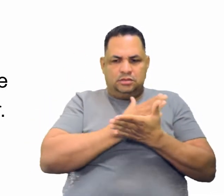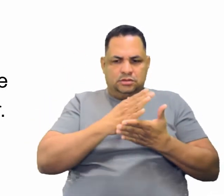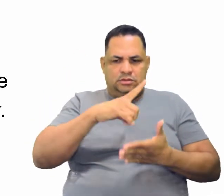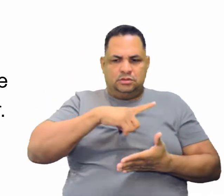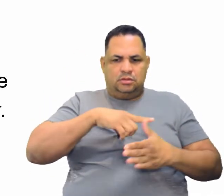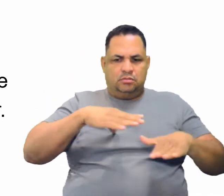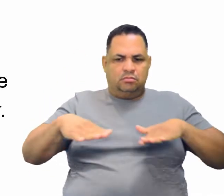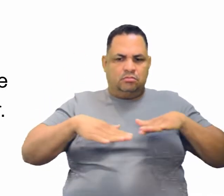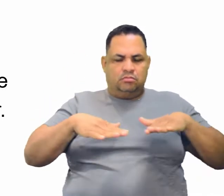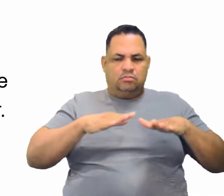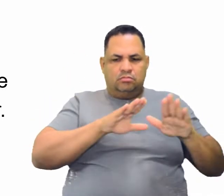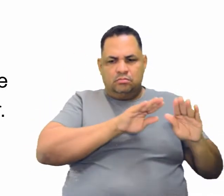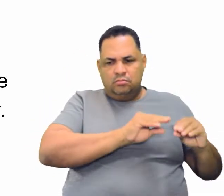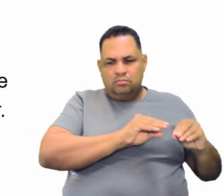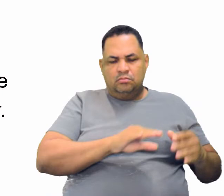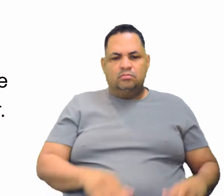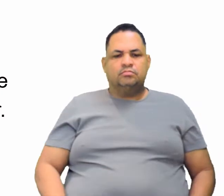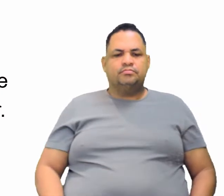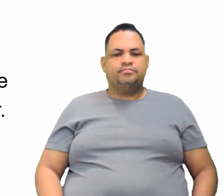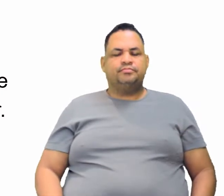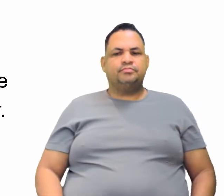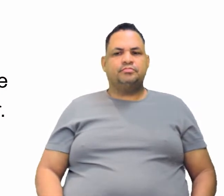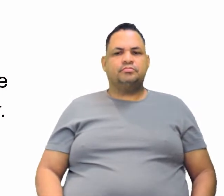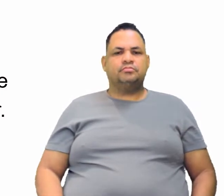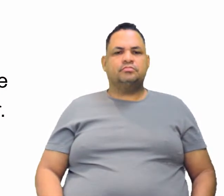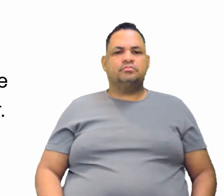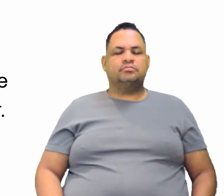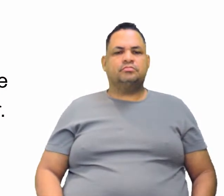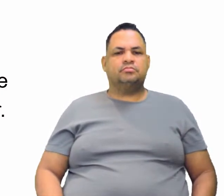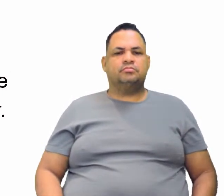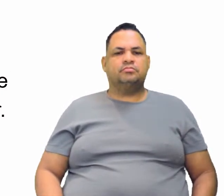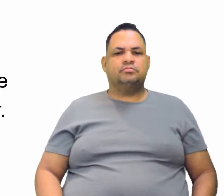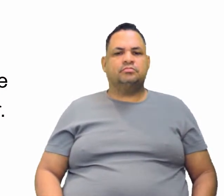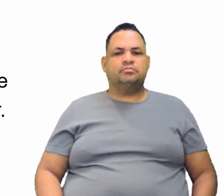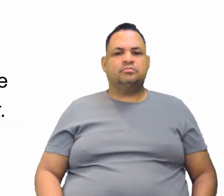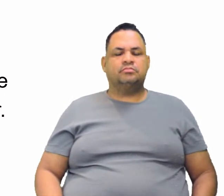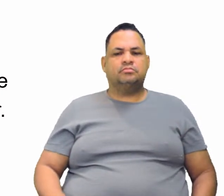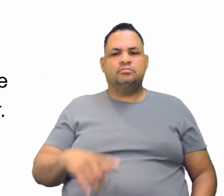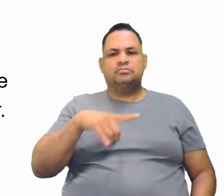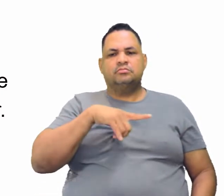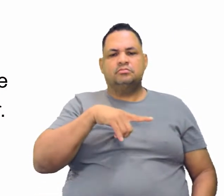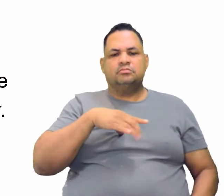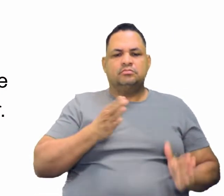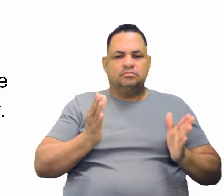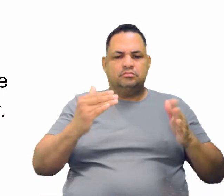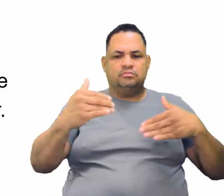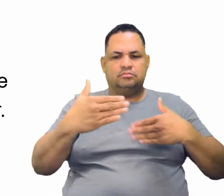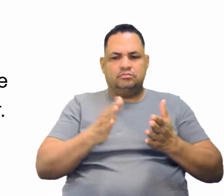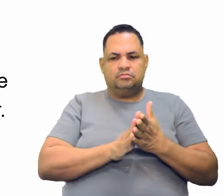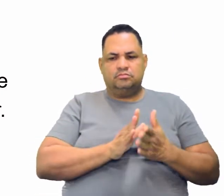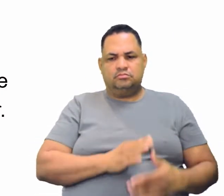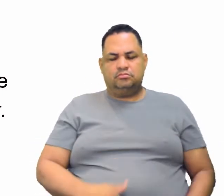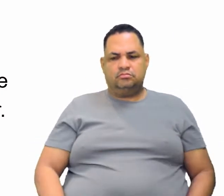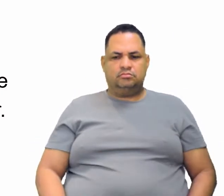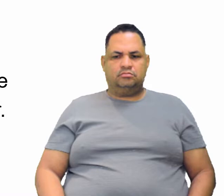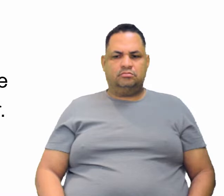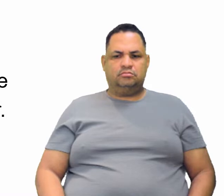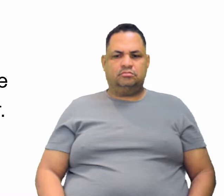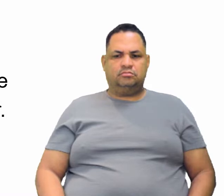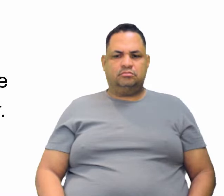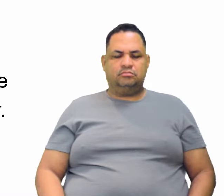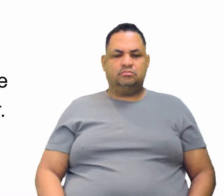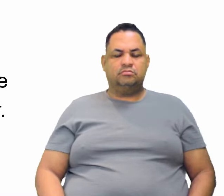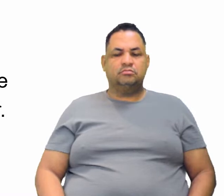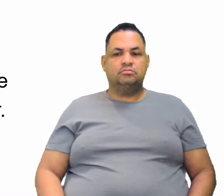movimentar. Então, você tem um movimento, belezinha? Olha lá, se movimentou o bloco, ó, foi embora.